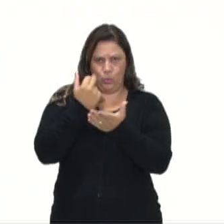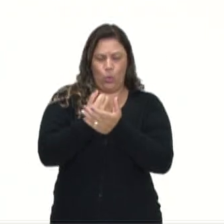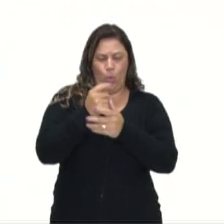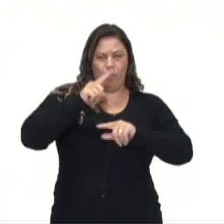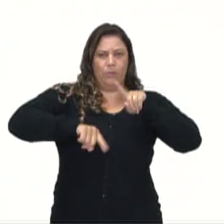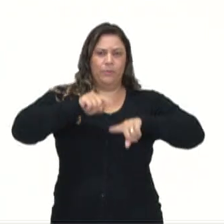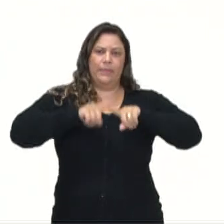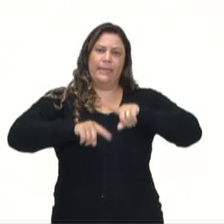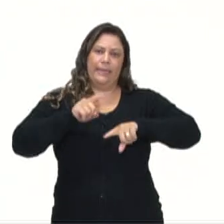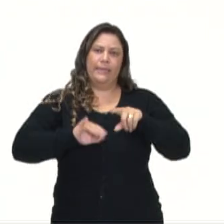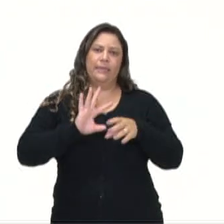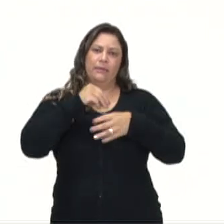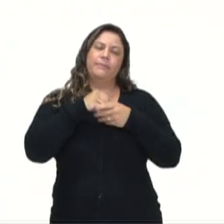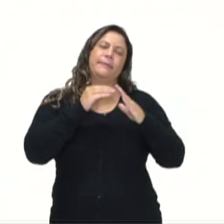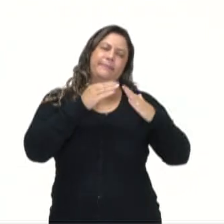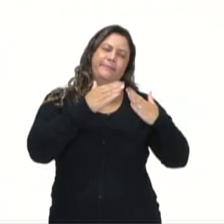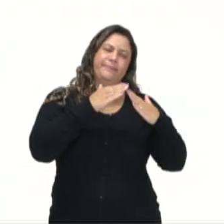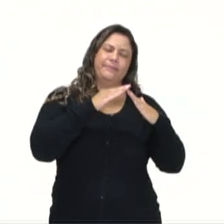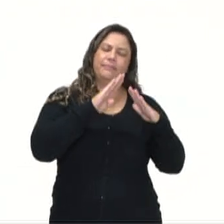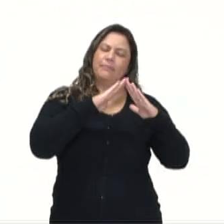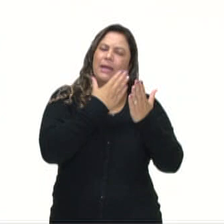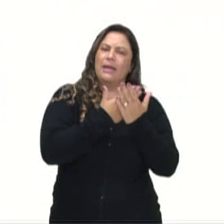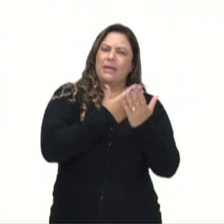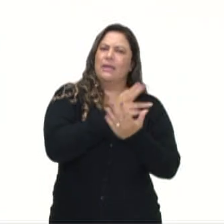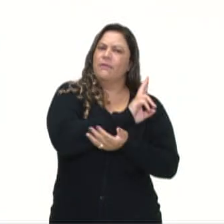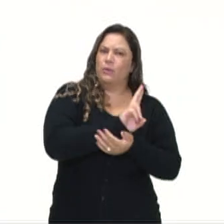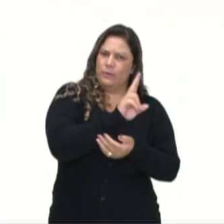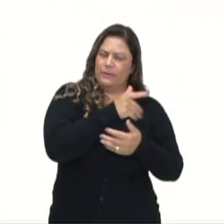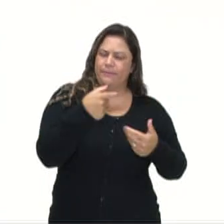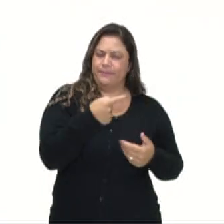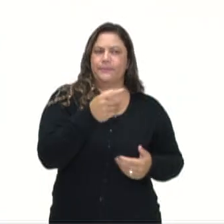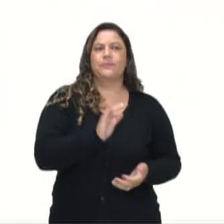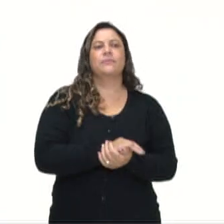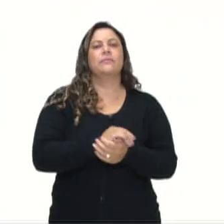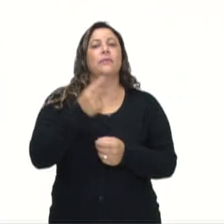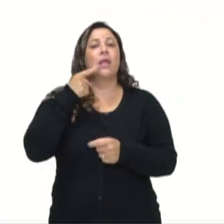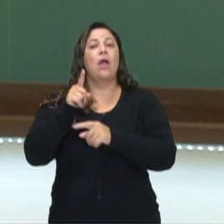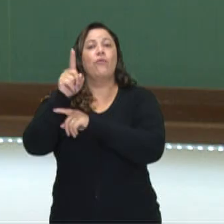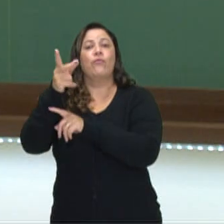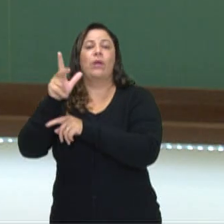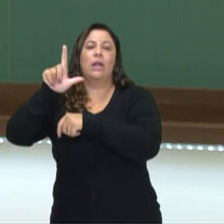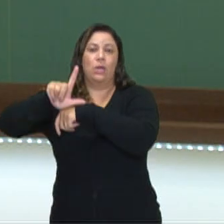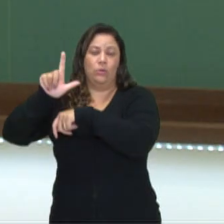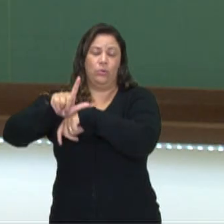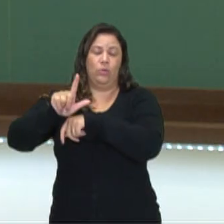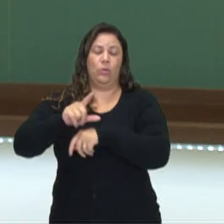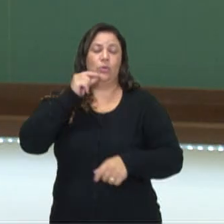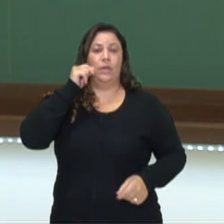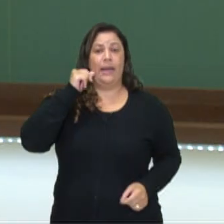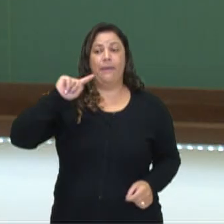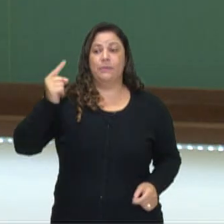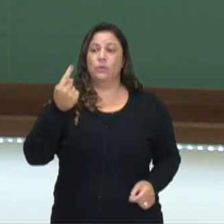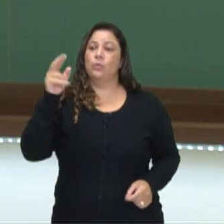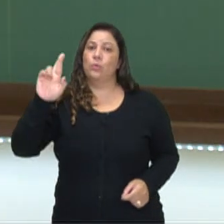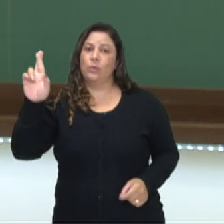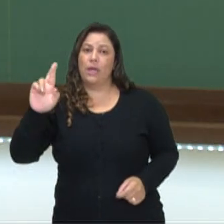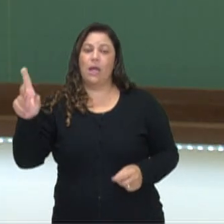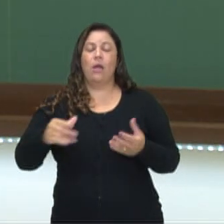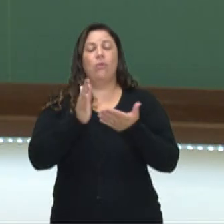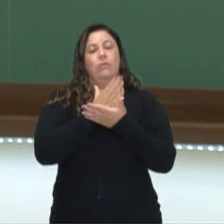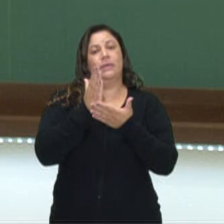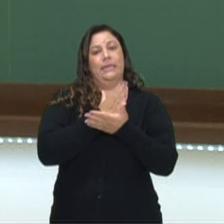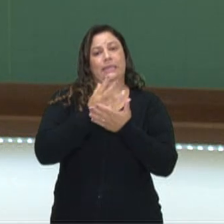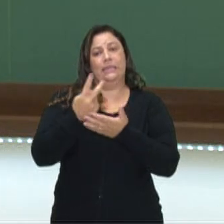filha. Veja os preços que ela encontrou. Então, ela foi lá na papelaria e viu que o lápis custava R$1, que o